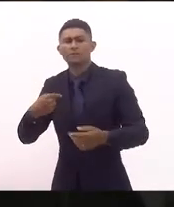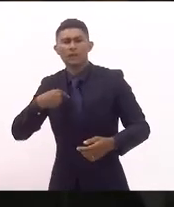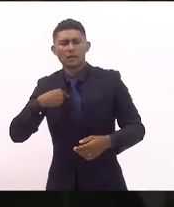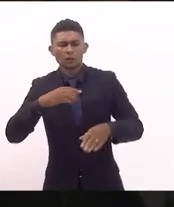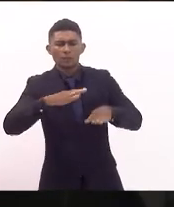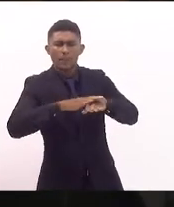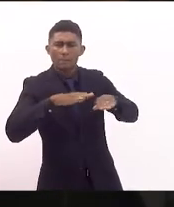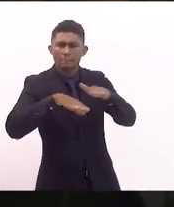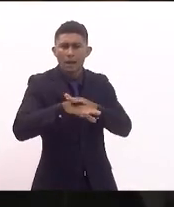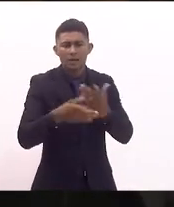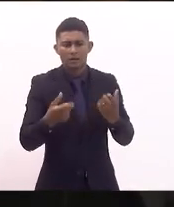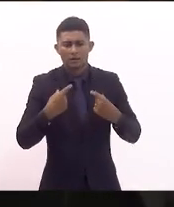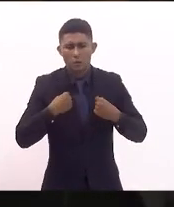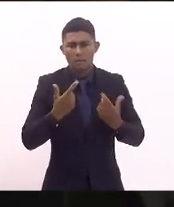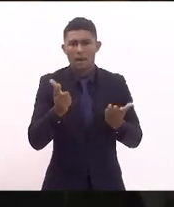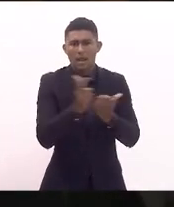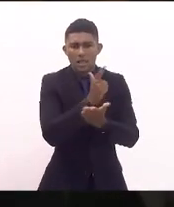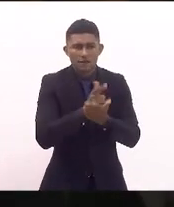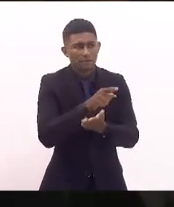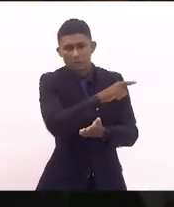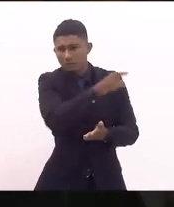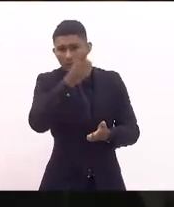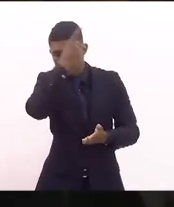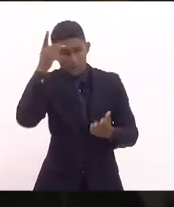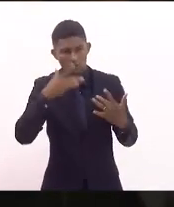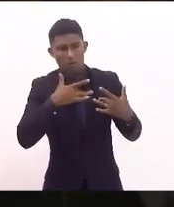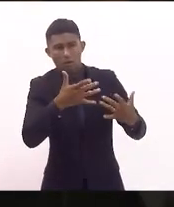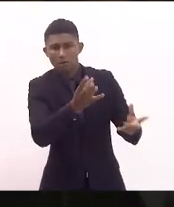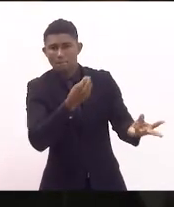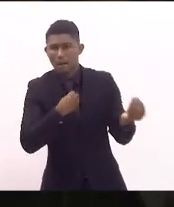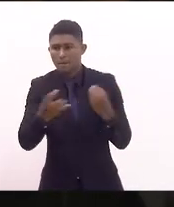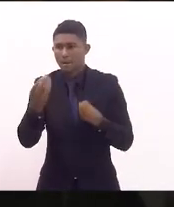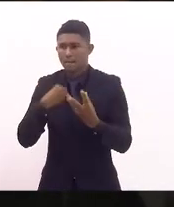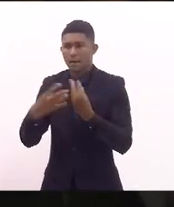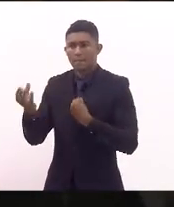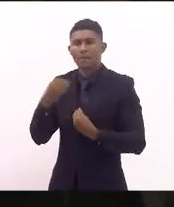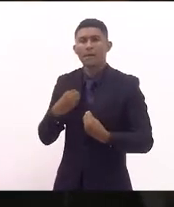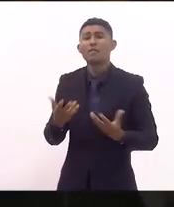doados. E, como dizem, pé de pobre não tem número.